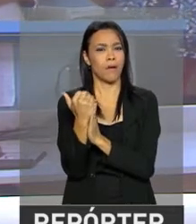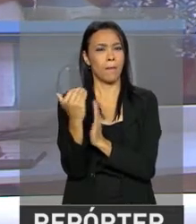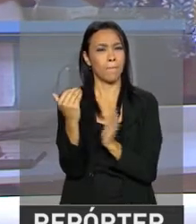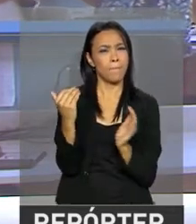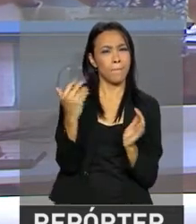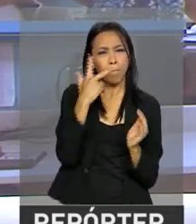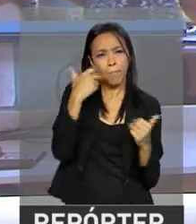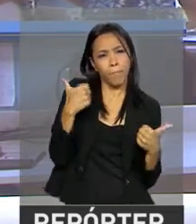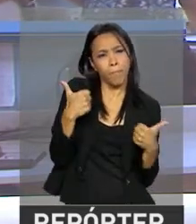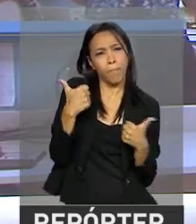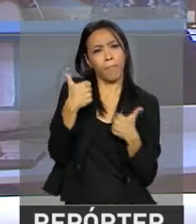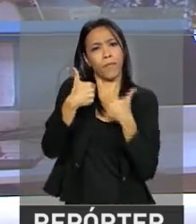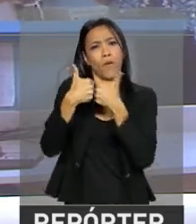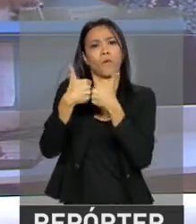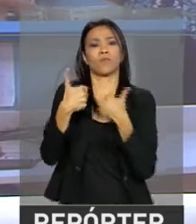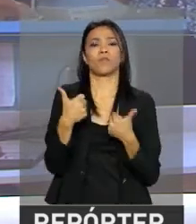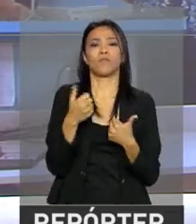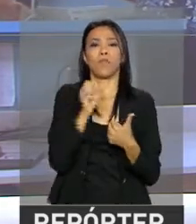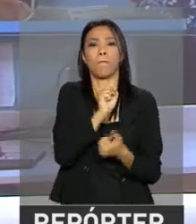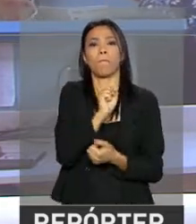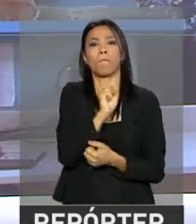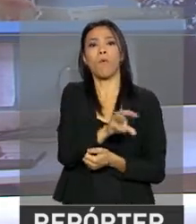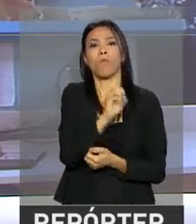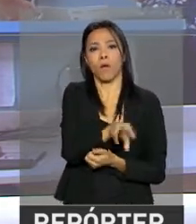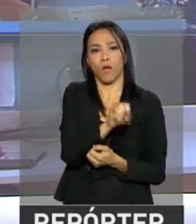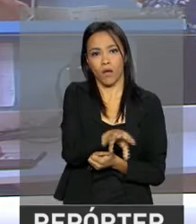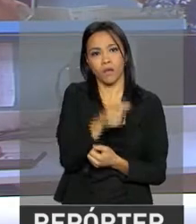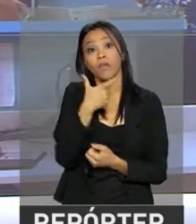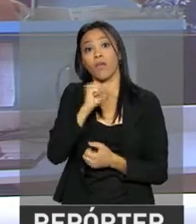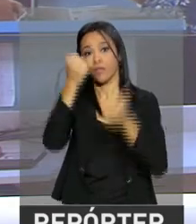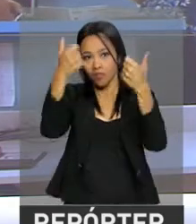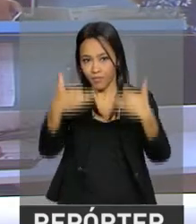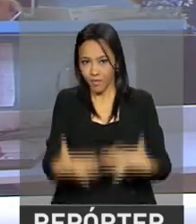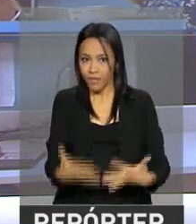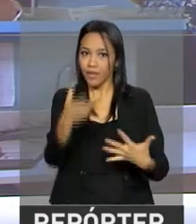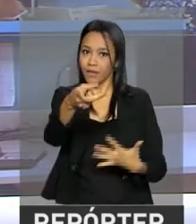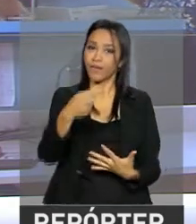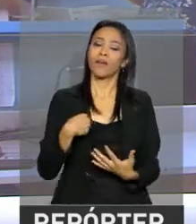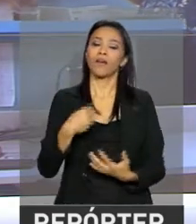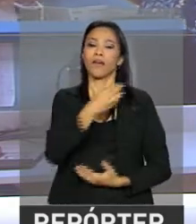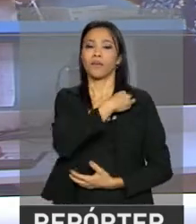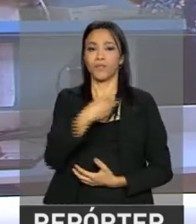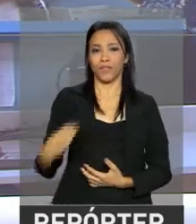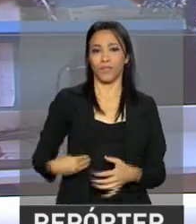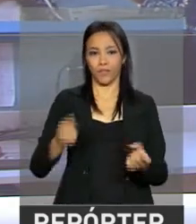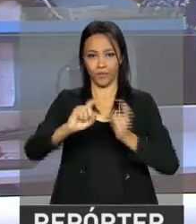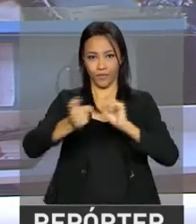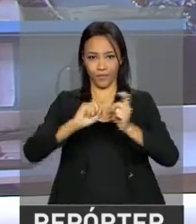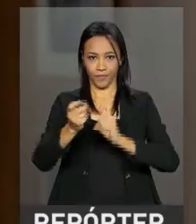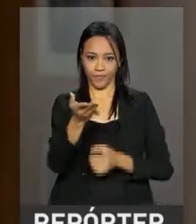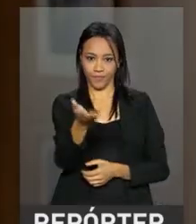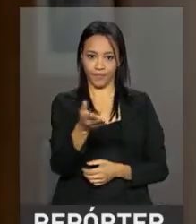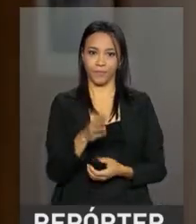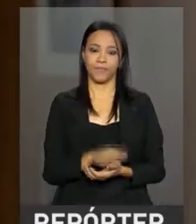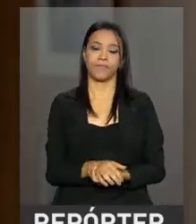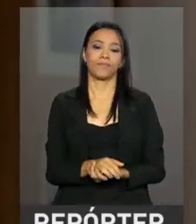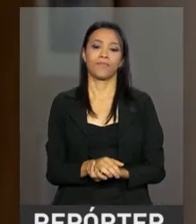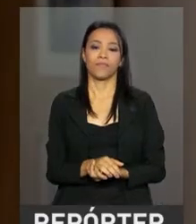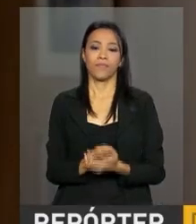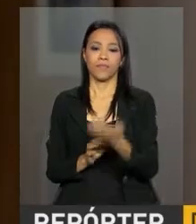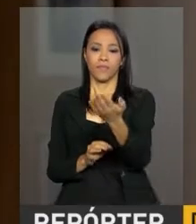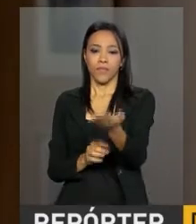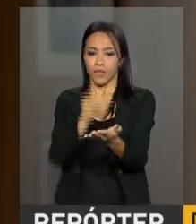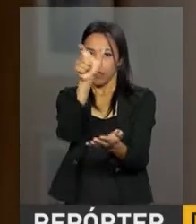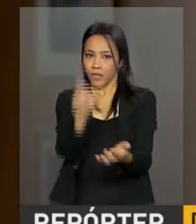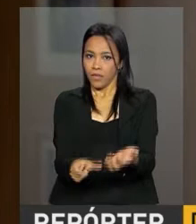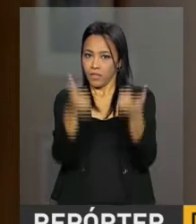da poupança. Quem explica é o ministro interino do Planejamento, Diogo Oliveira. Nós vamos pegar, apura